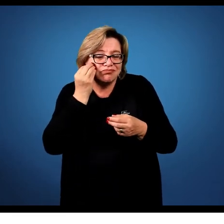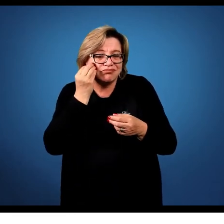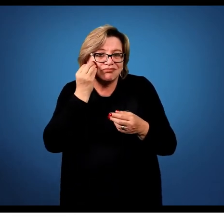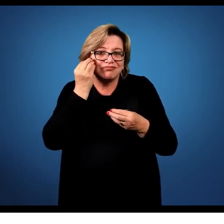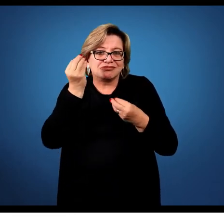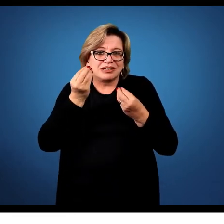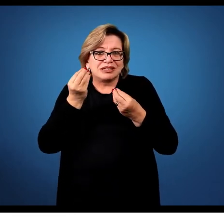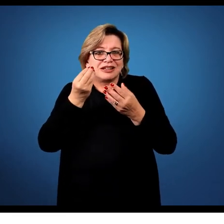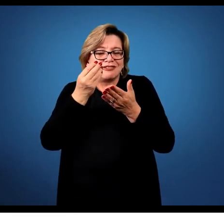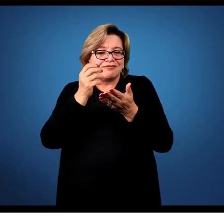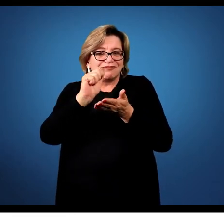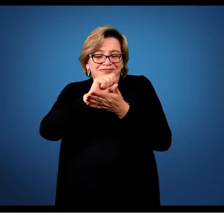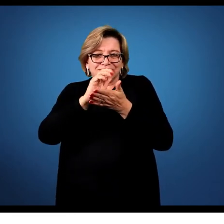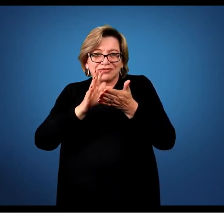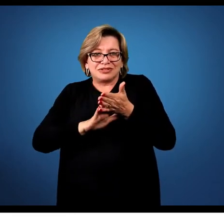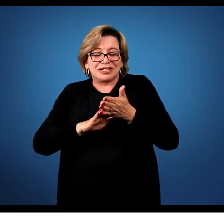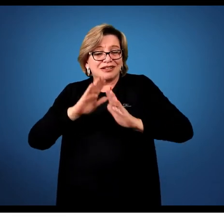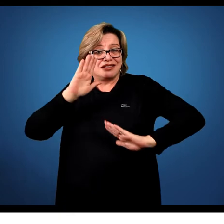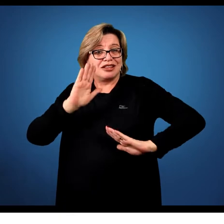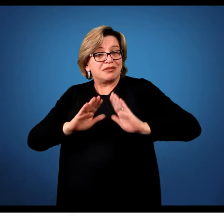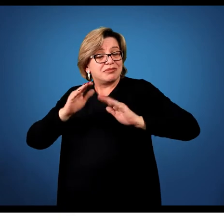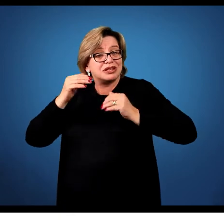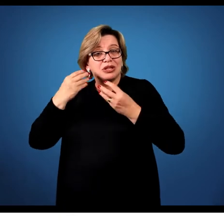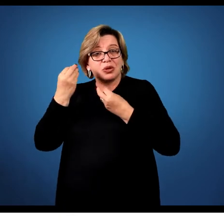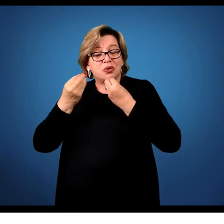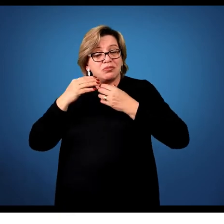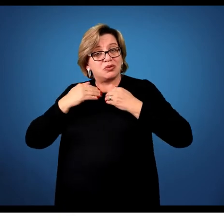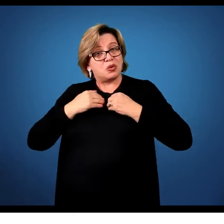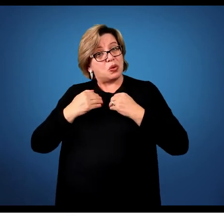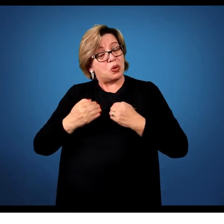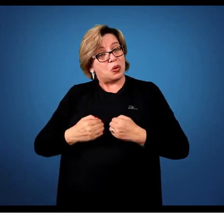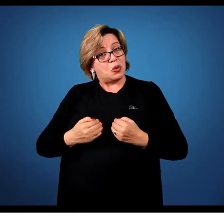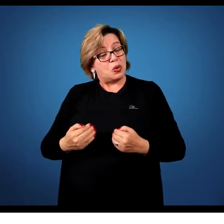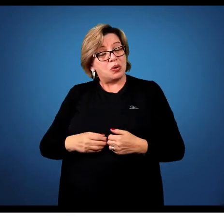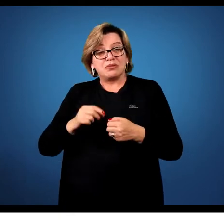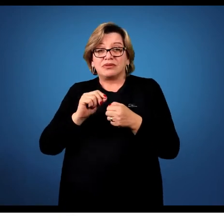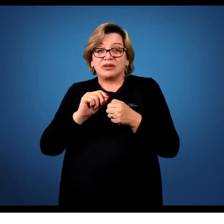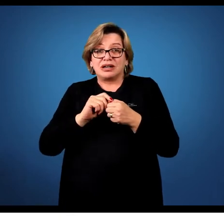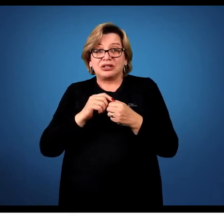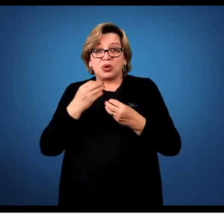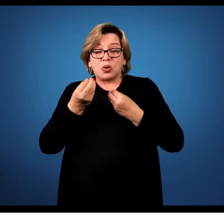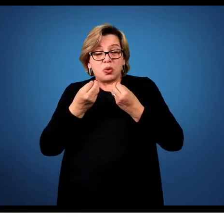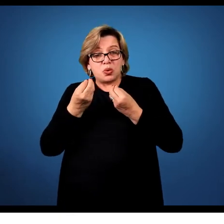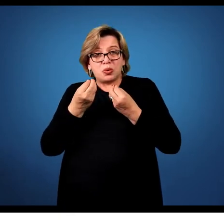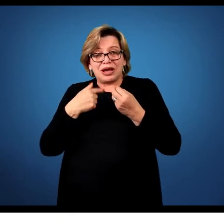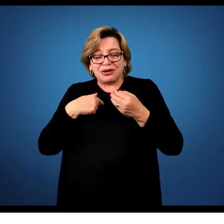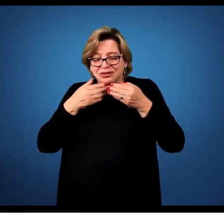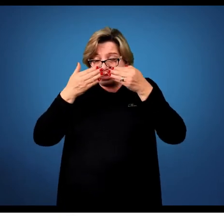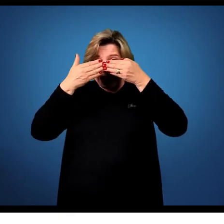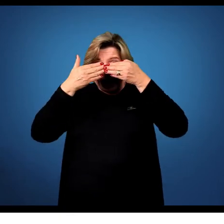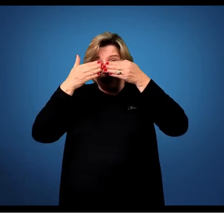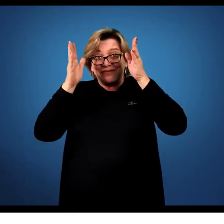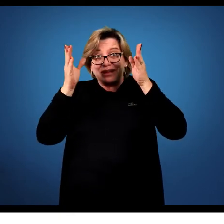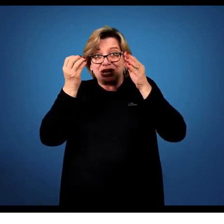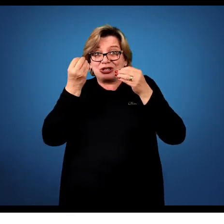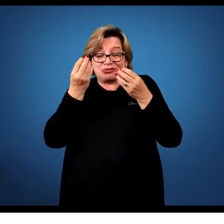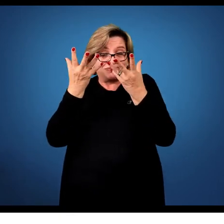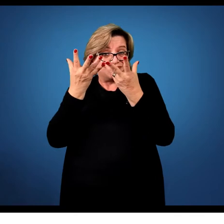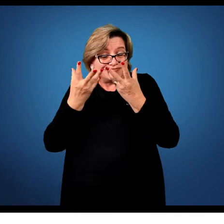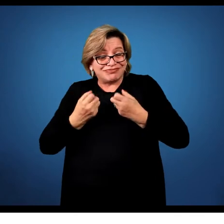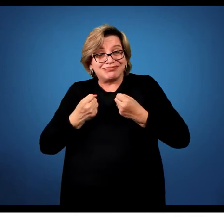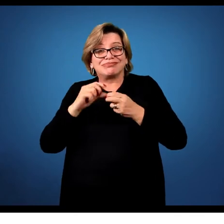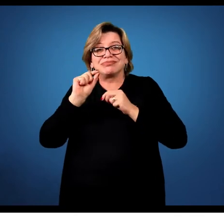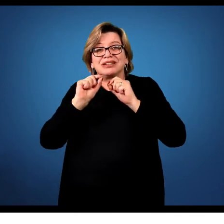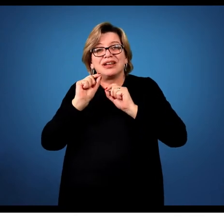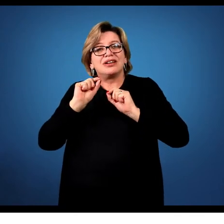essa aula depende da forma com que o meu corpo se coloque, eu me coloque numa postura de aberto a receber a coisa. E é interessante